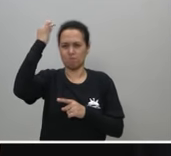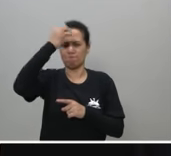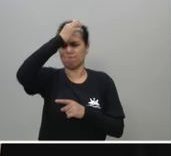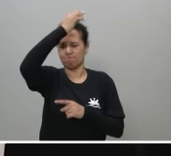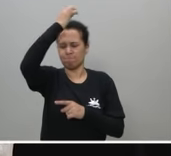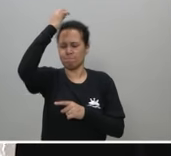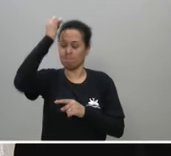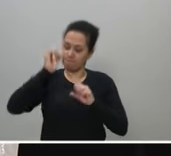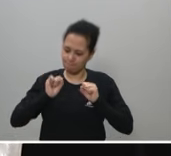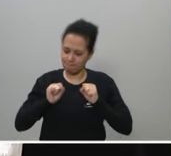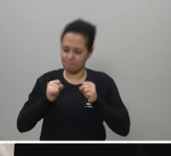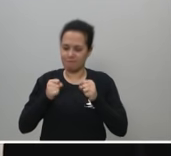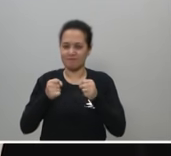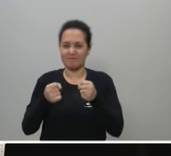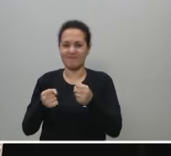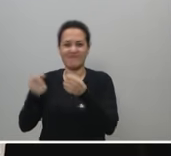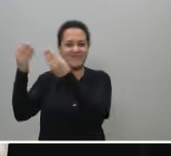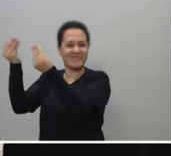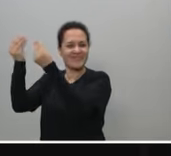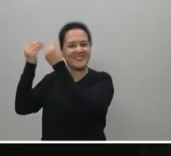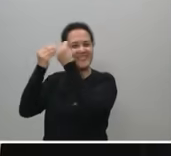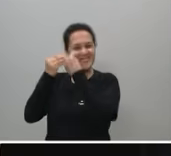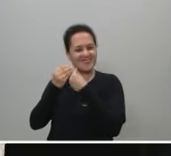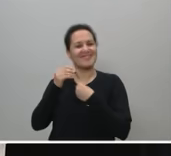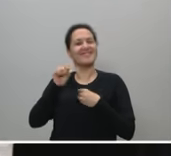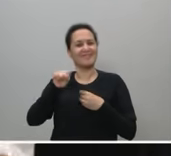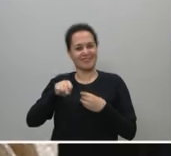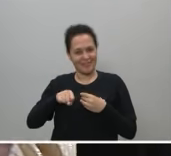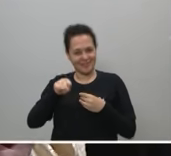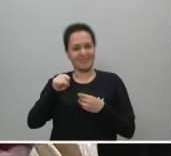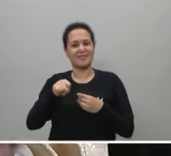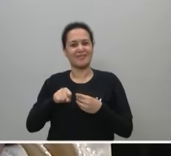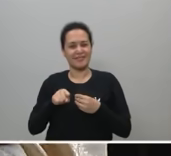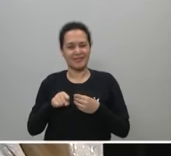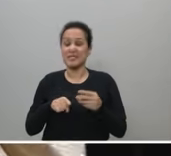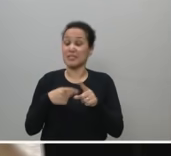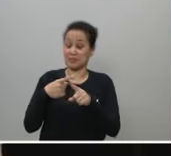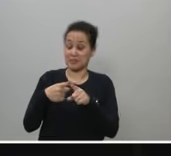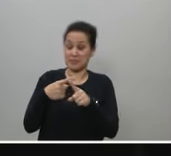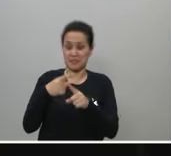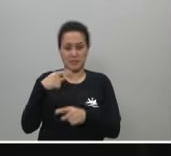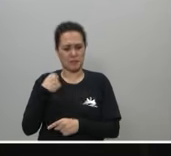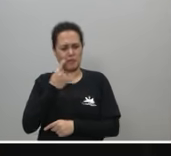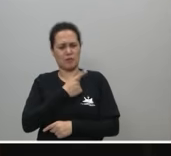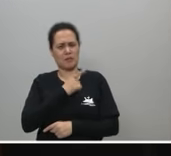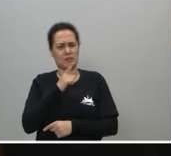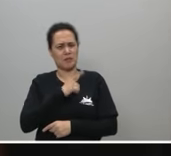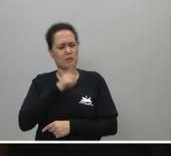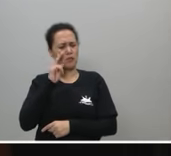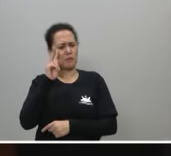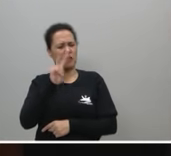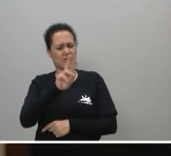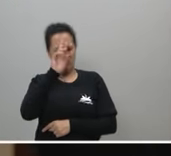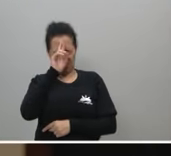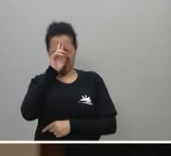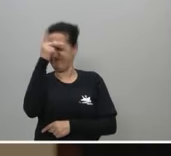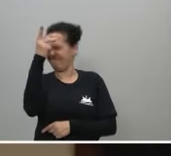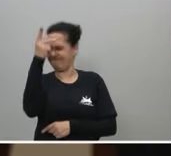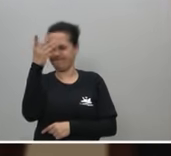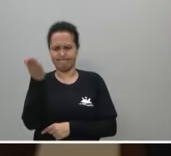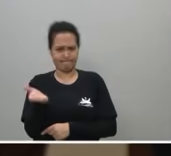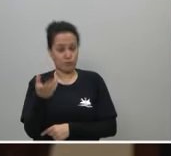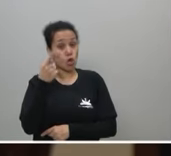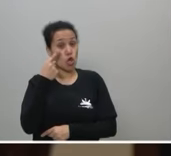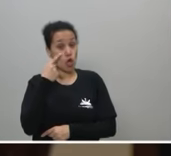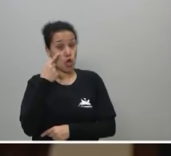foi mandado. E aí, porque nós temos uma visão equivocada das coisas. A segunda